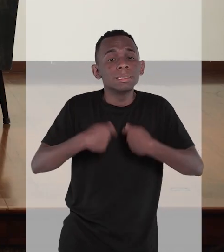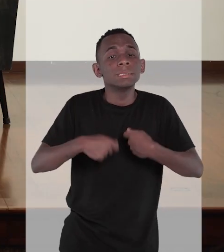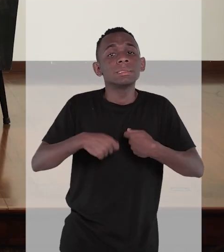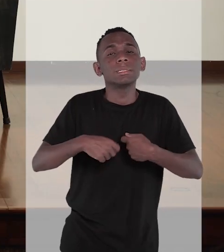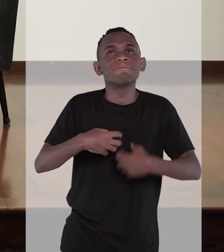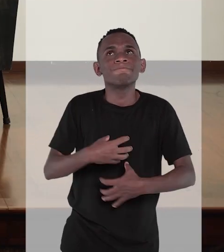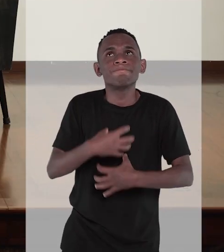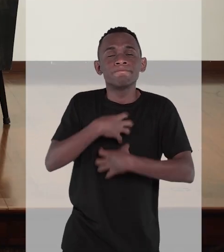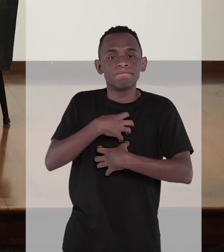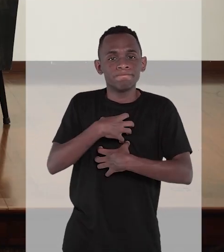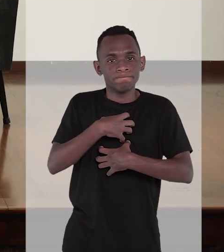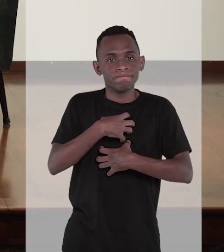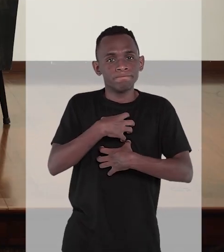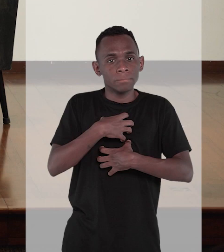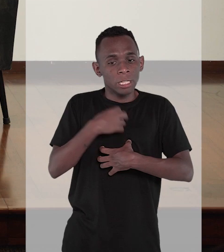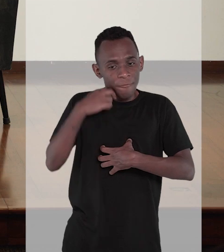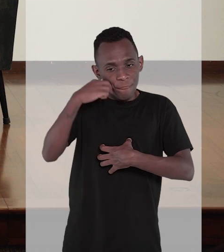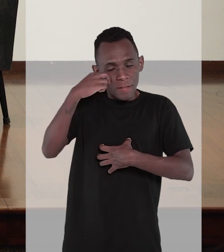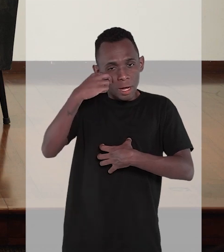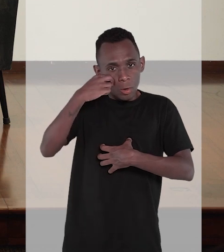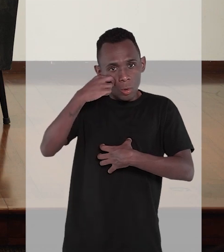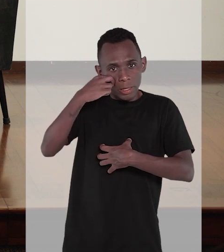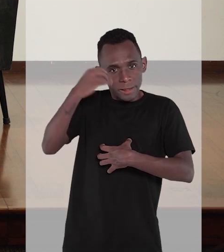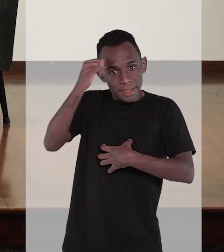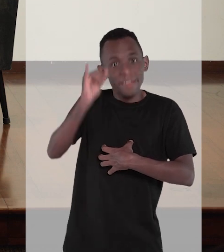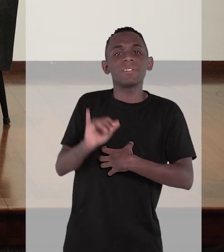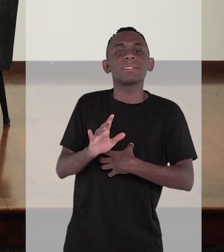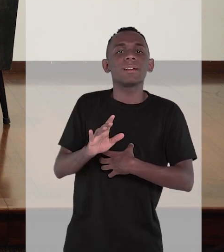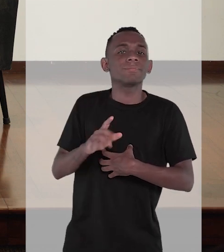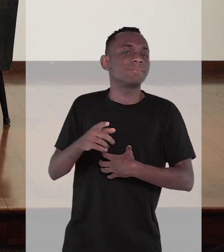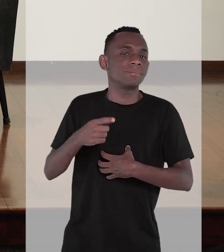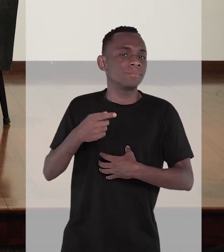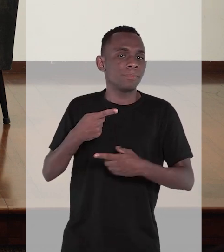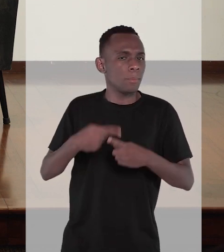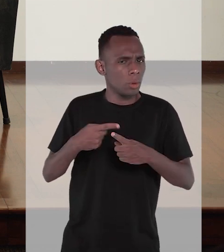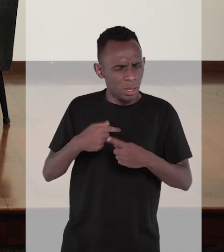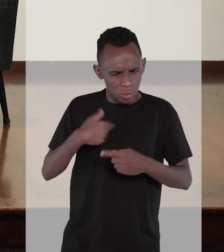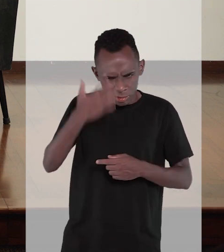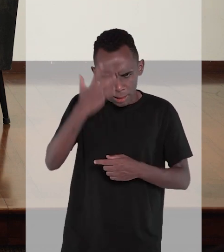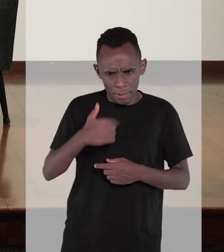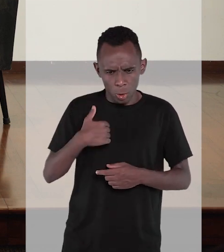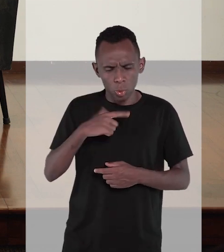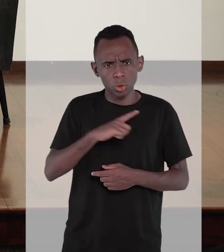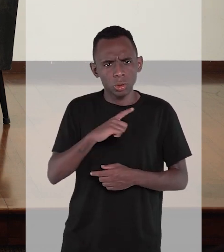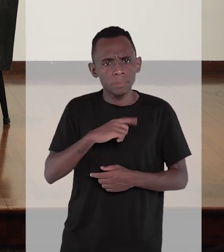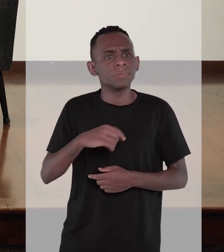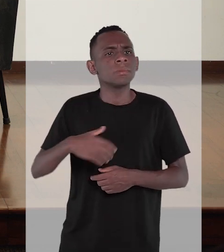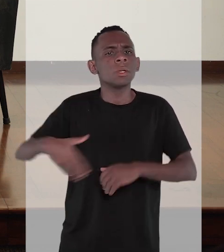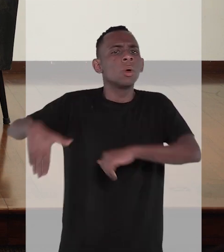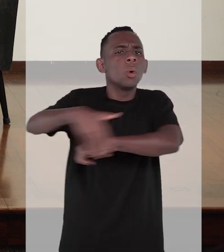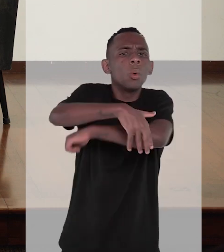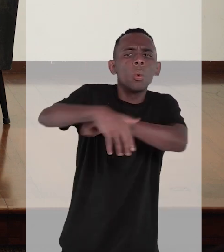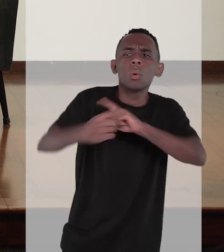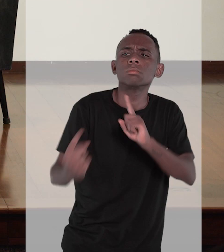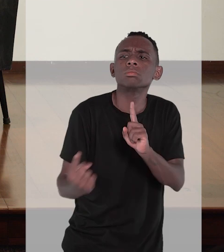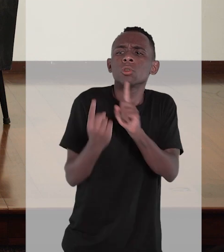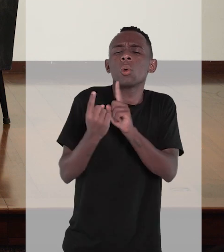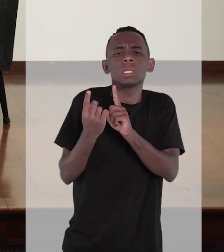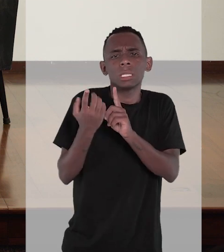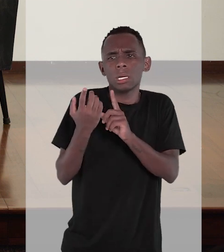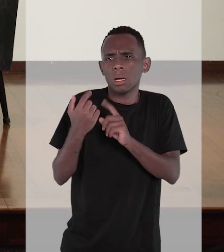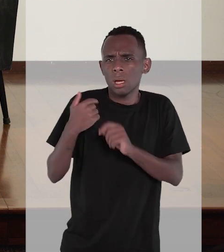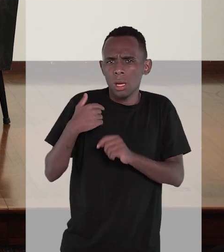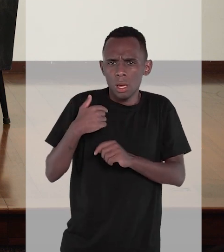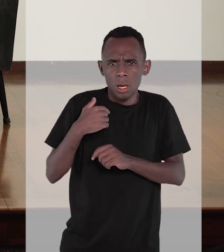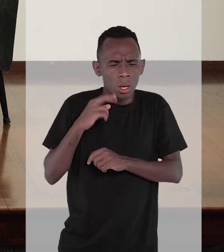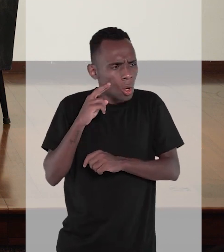encarar até um pudor, uma certa timidez que eu não sabia que eu tinha. Timidez de encontrar alguém na rua que diz, poxa, eu